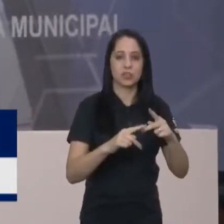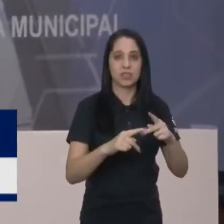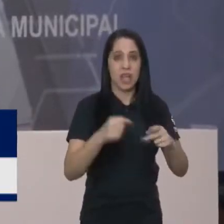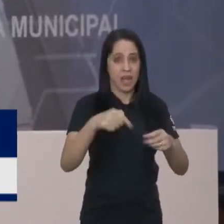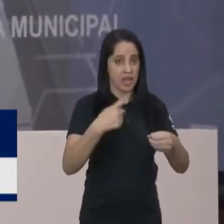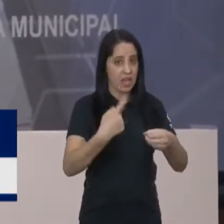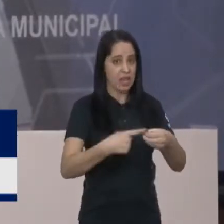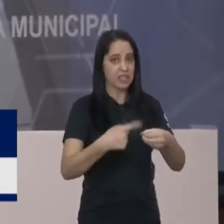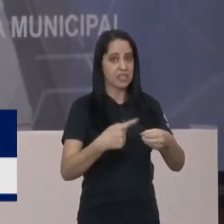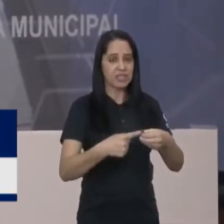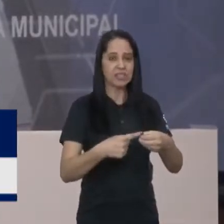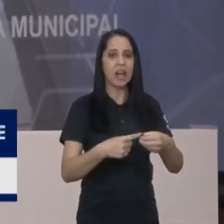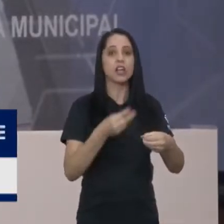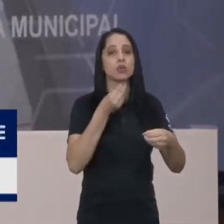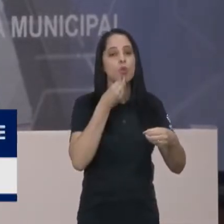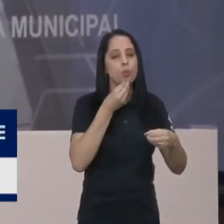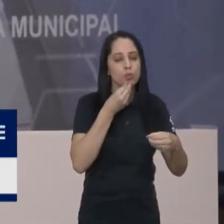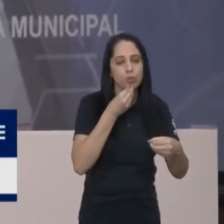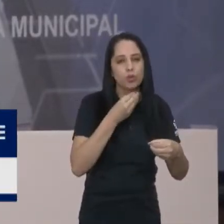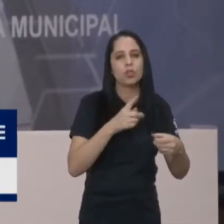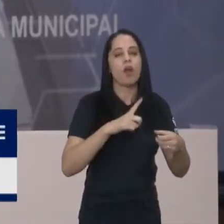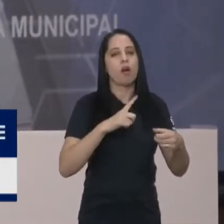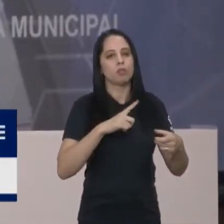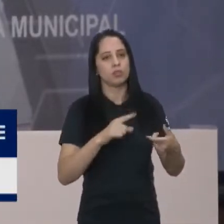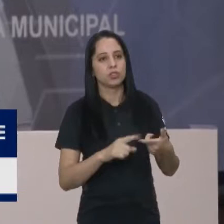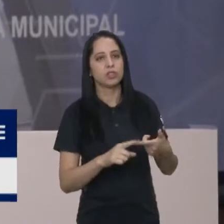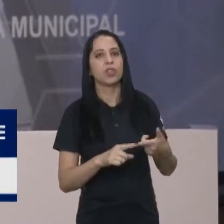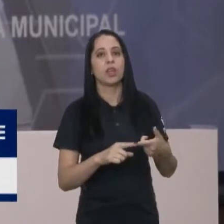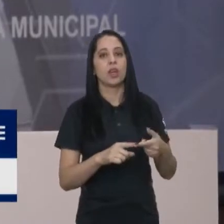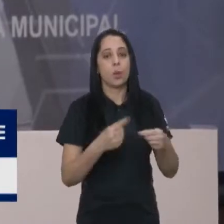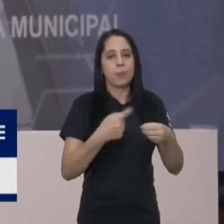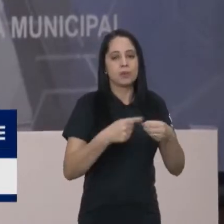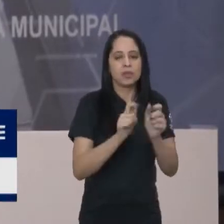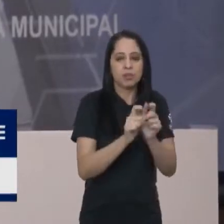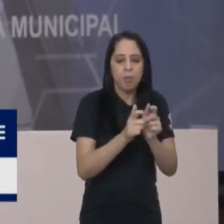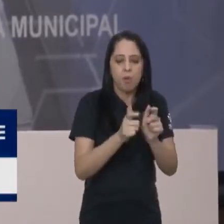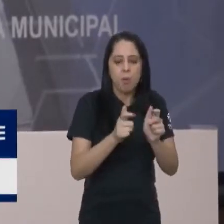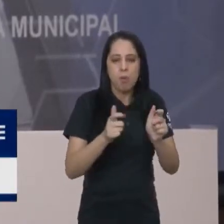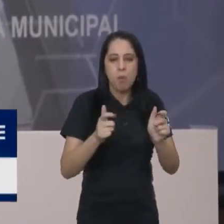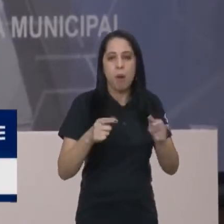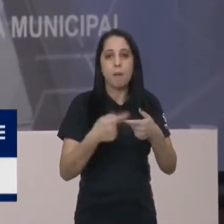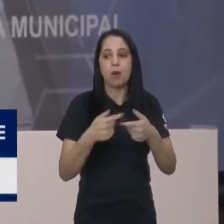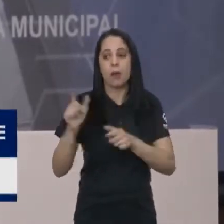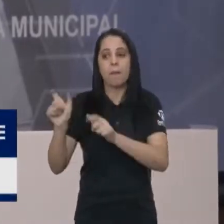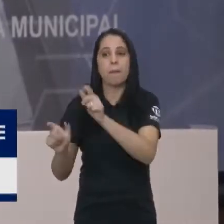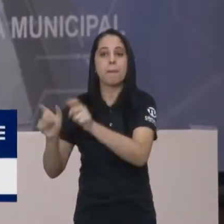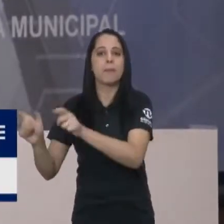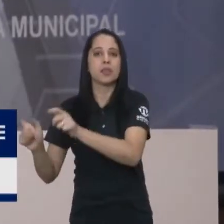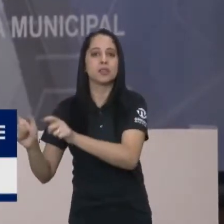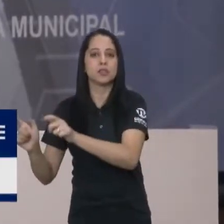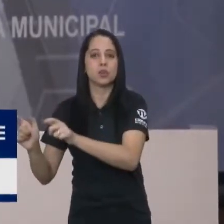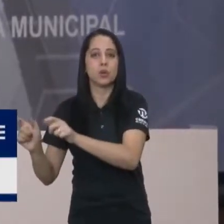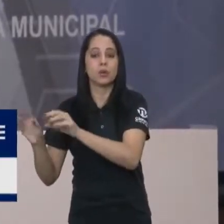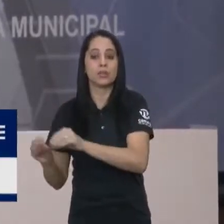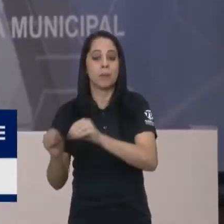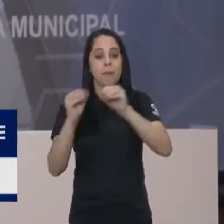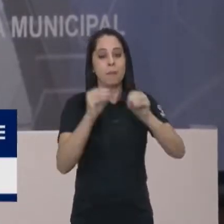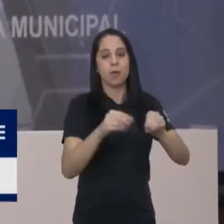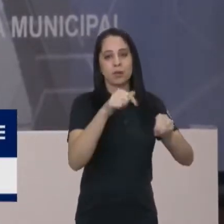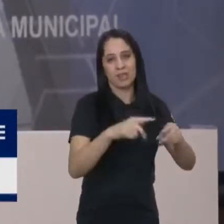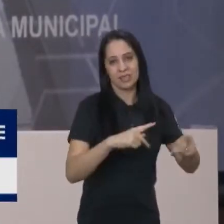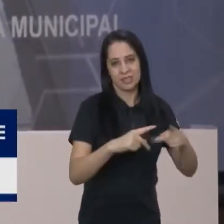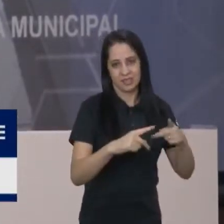é uma cidade de oportunidades, é uma cidade que vem crescendo muito, porque tem pessoas, muitas delas, que chegam até São